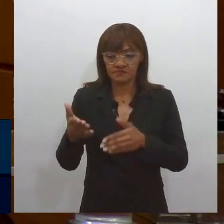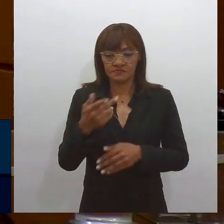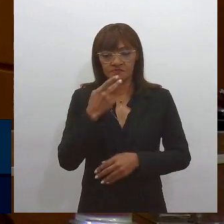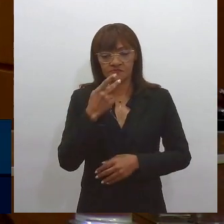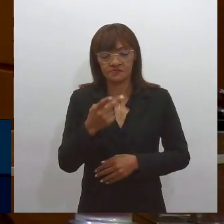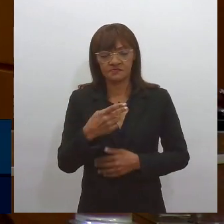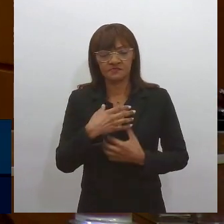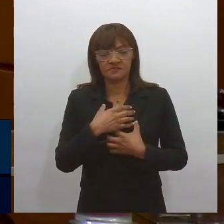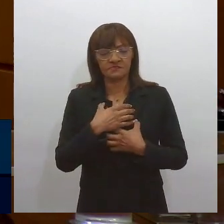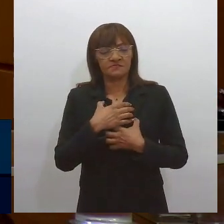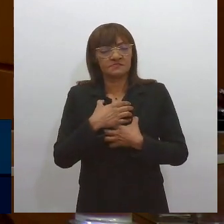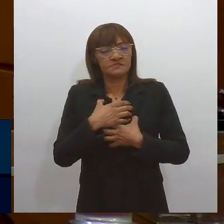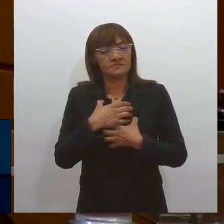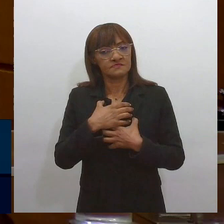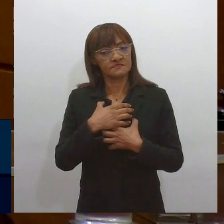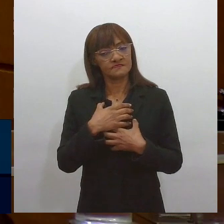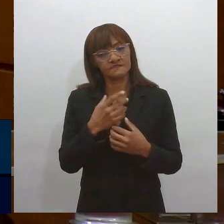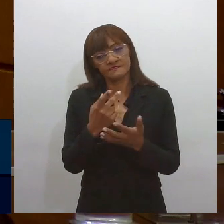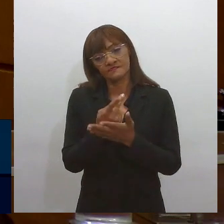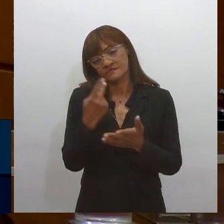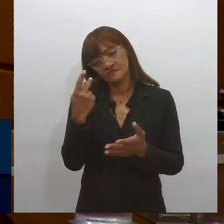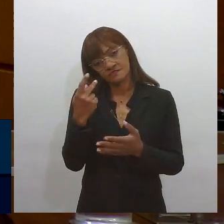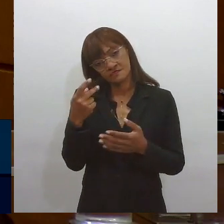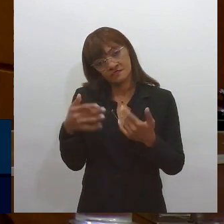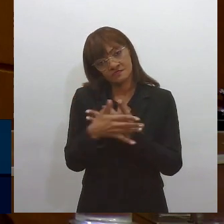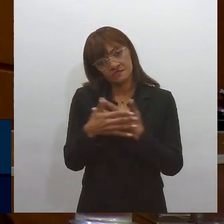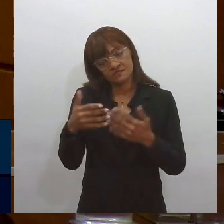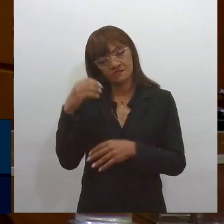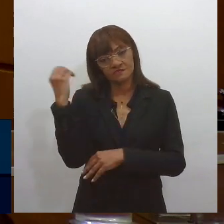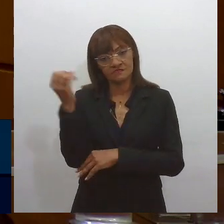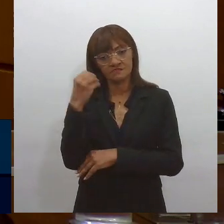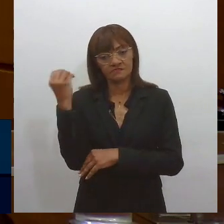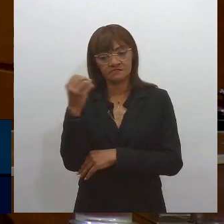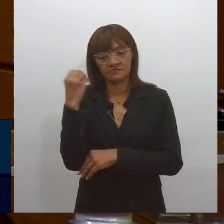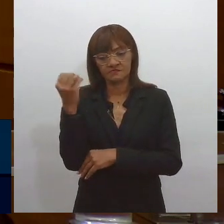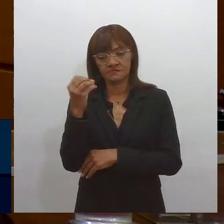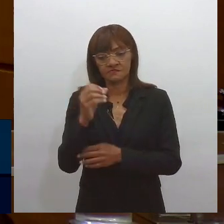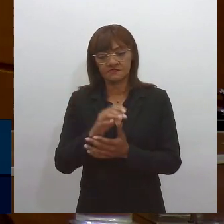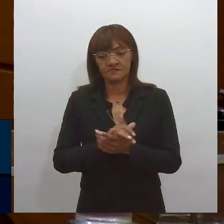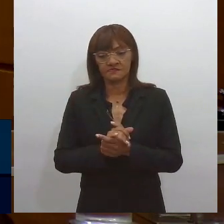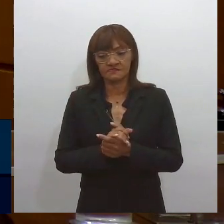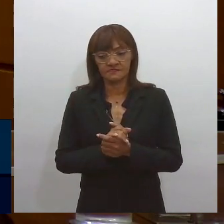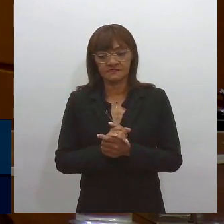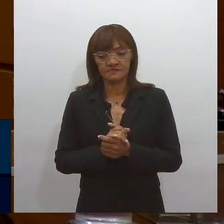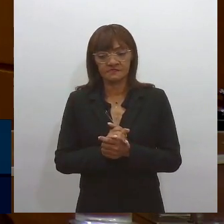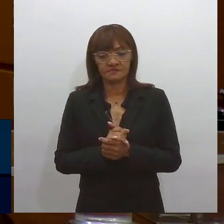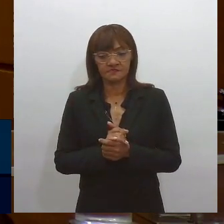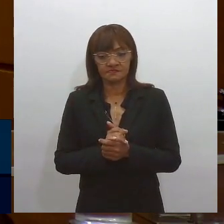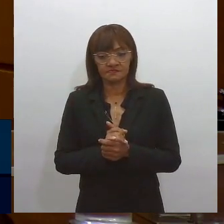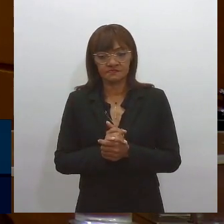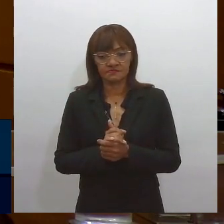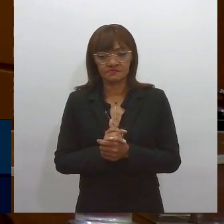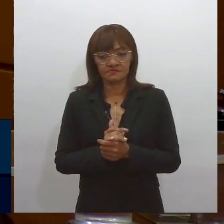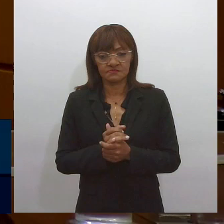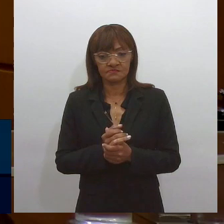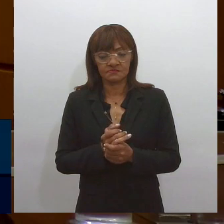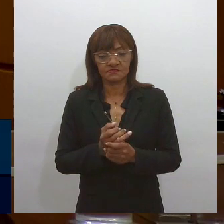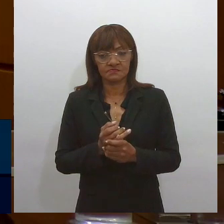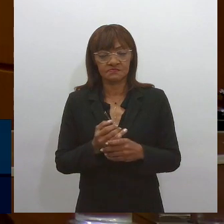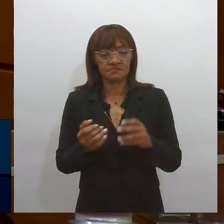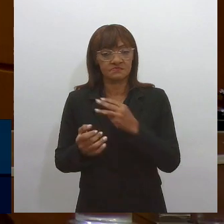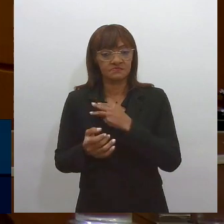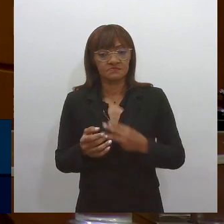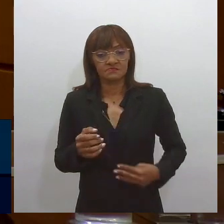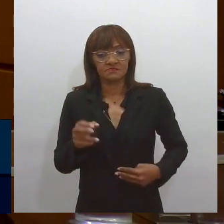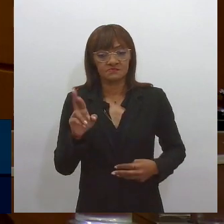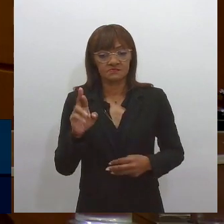Sul nosso Ministro de estado dos transportes Ministro Renan filho tem ficado dia e noite